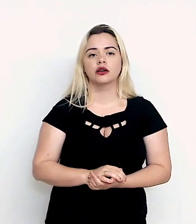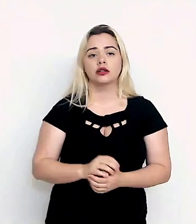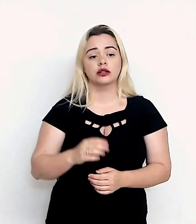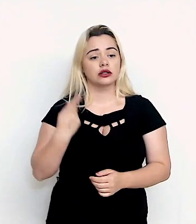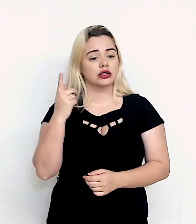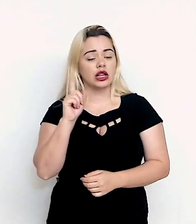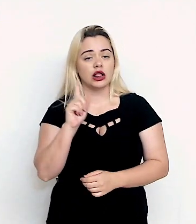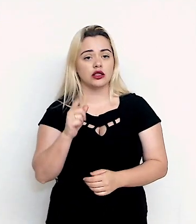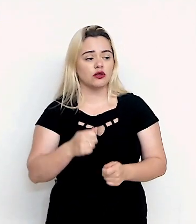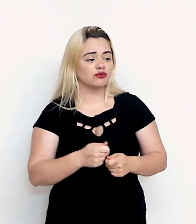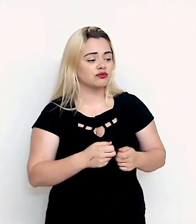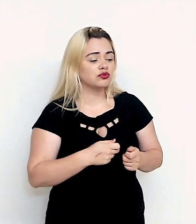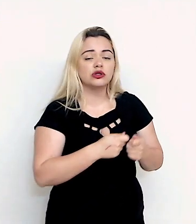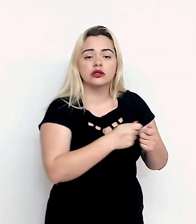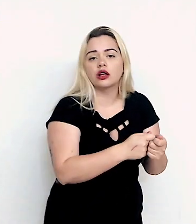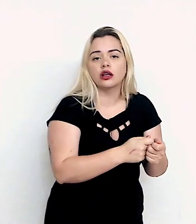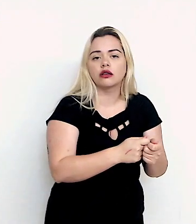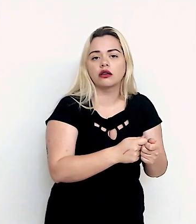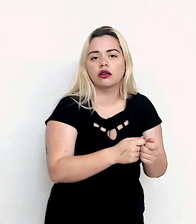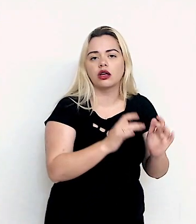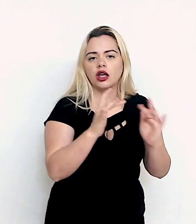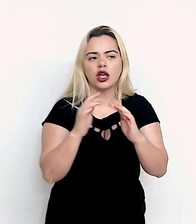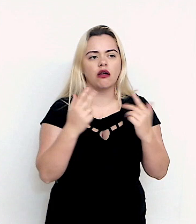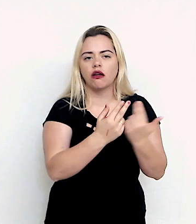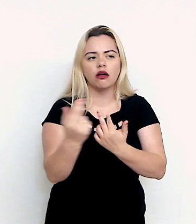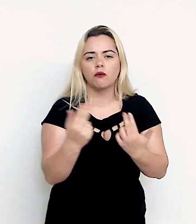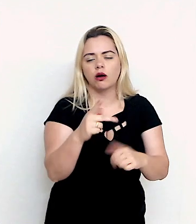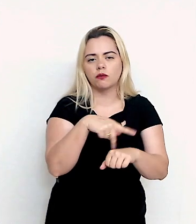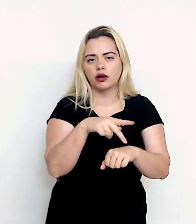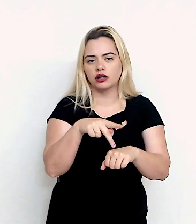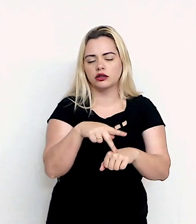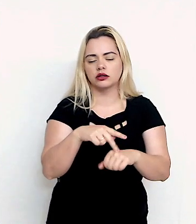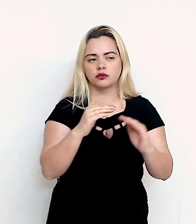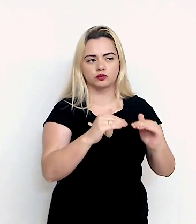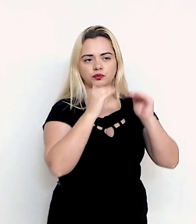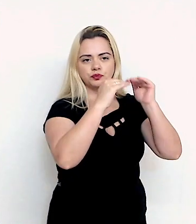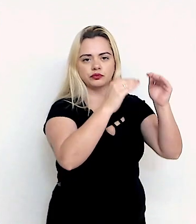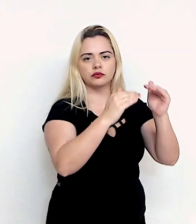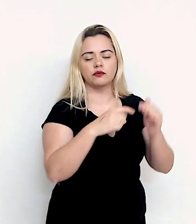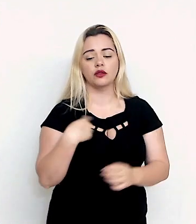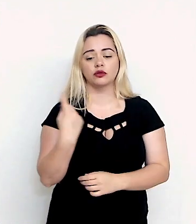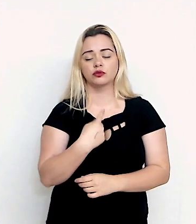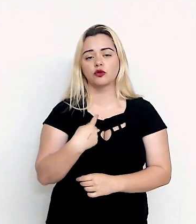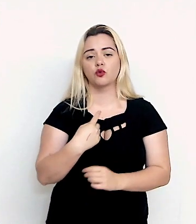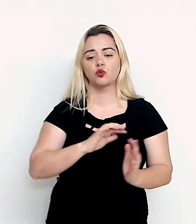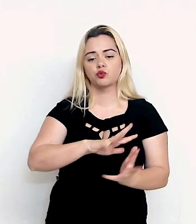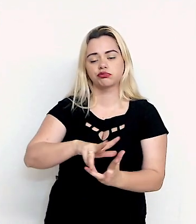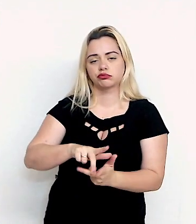padrão dos países desenvolvidos nós temos uma meta absoluta para a economia como um todo